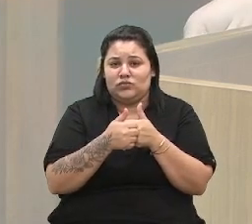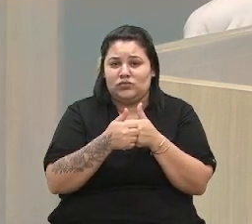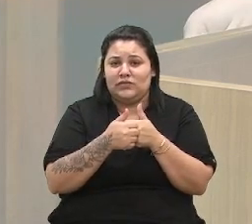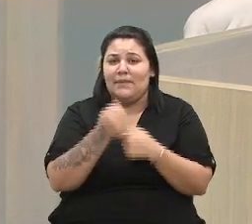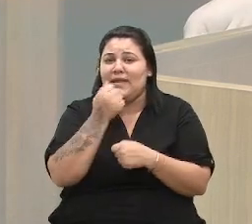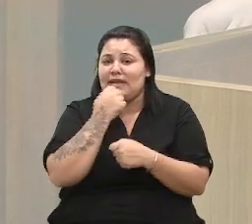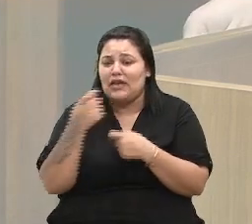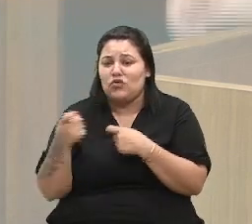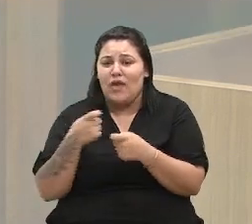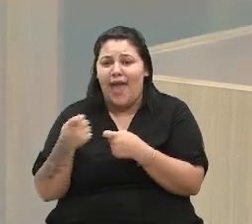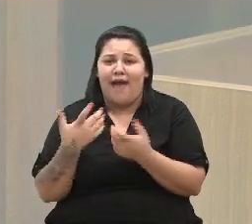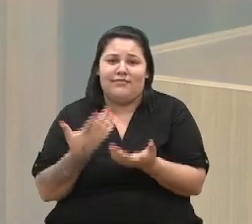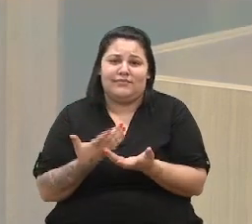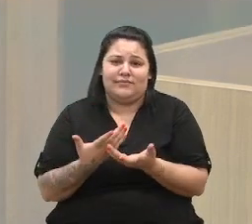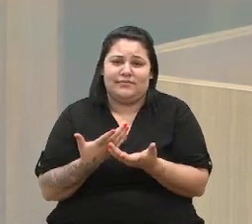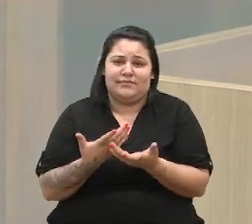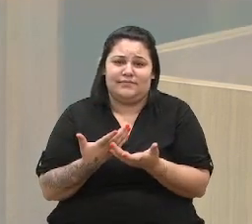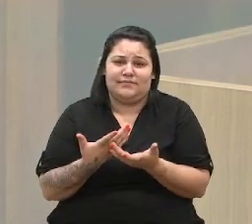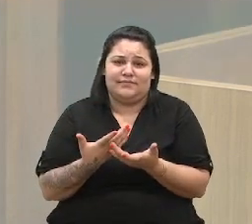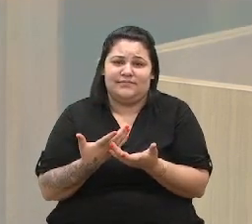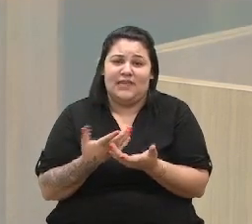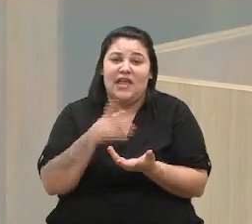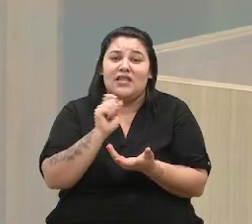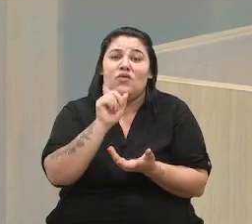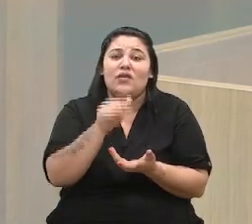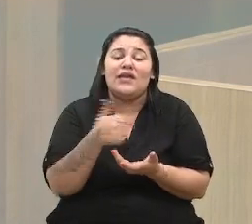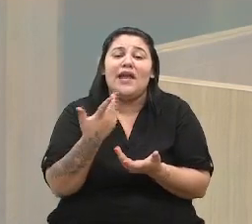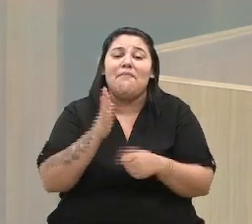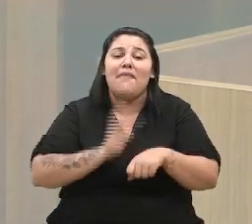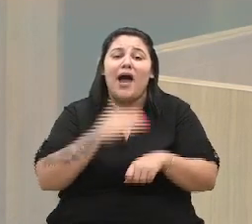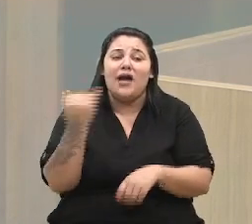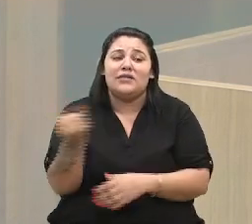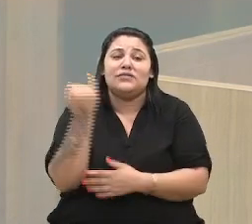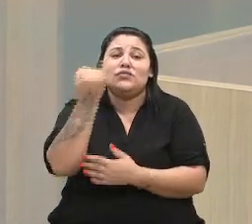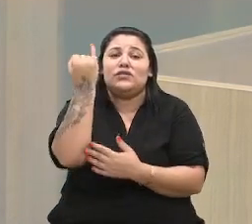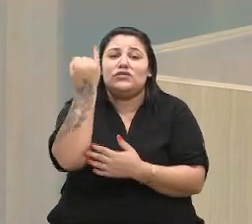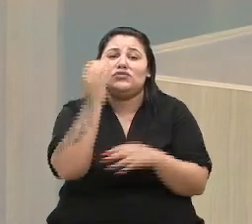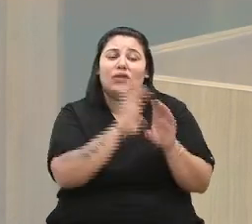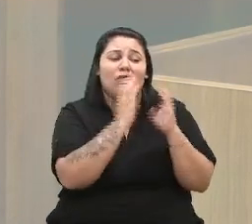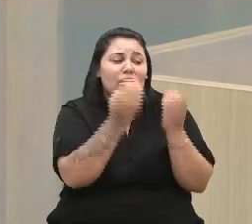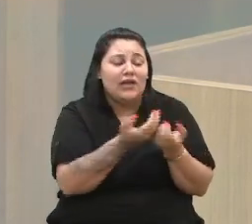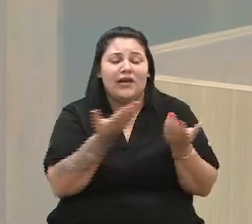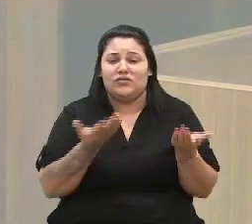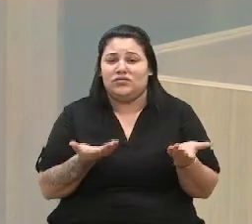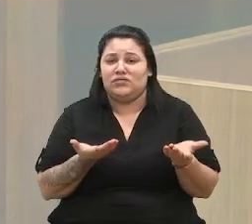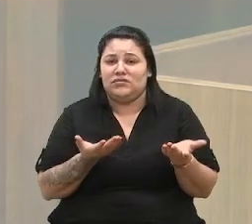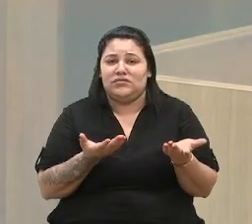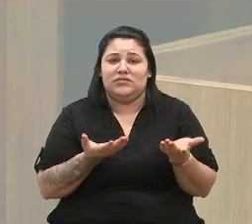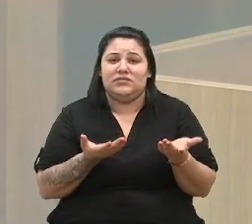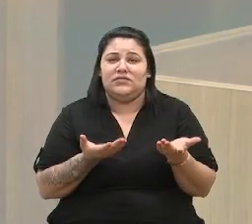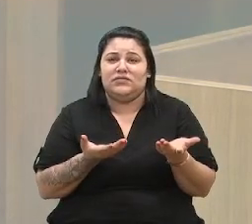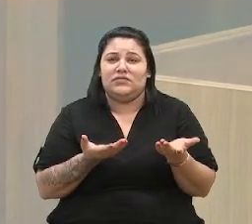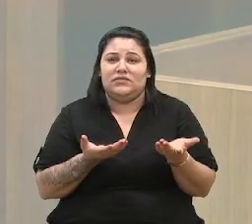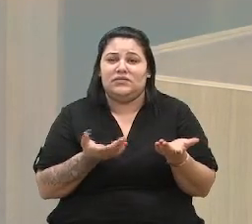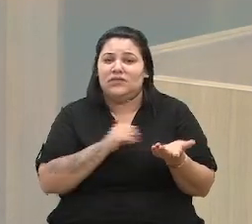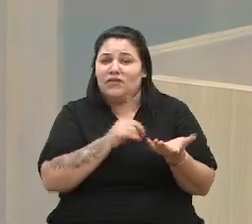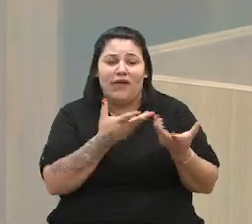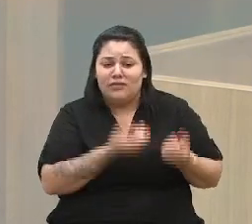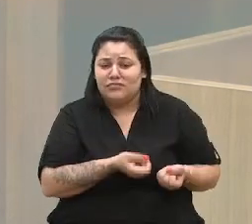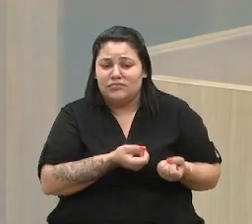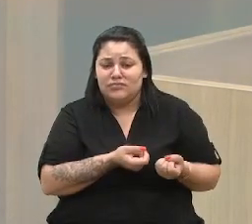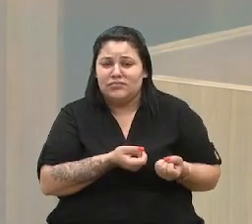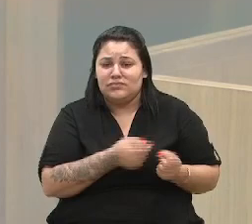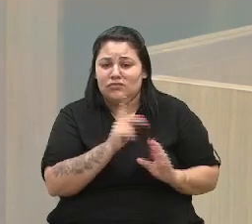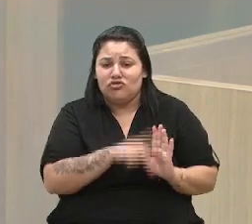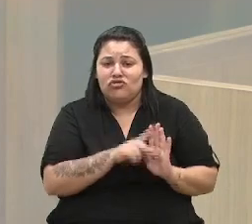contemplada. Então, o que é de mais importante para a comunidade não será contemplado. As